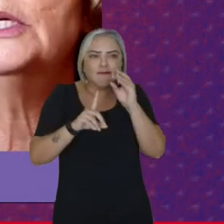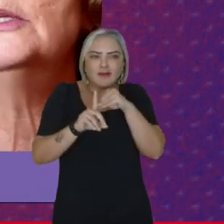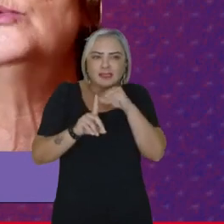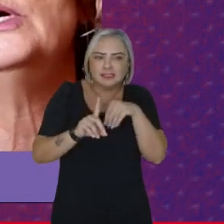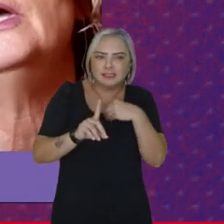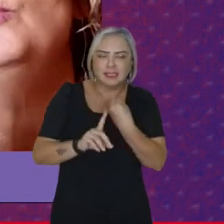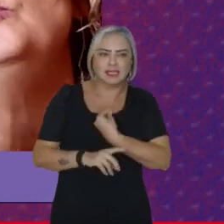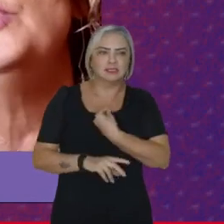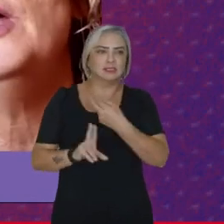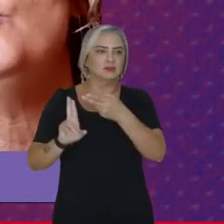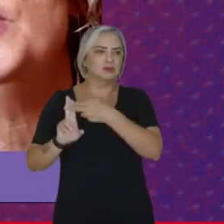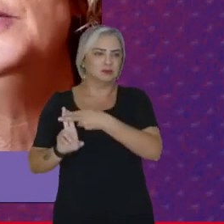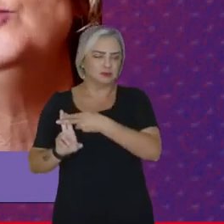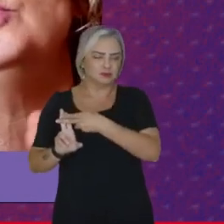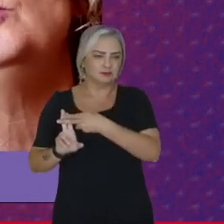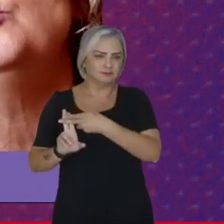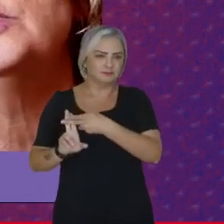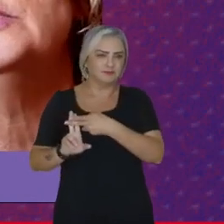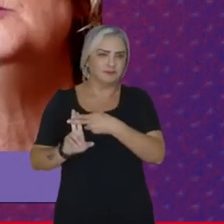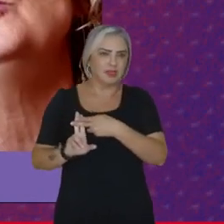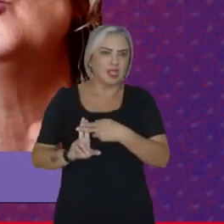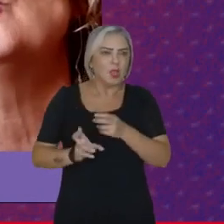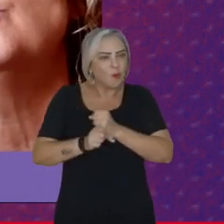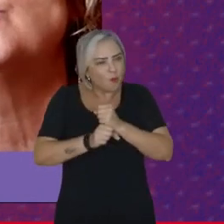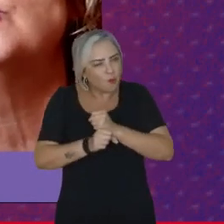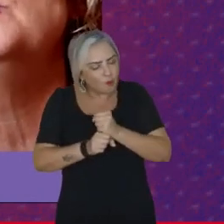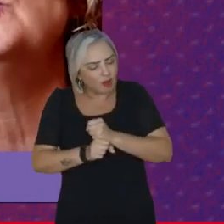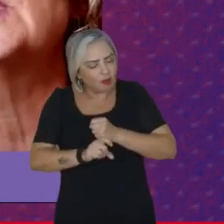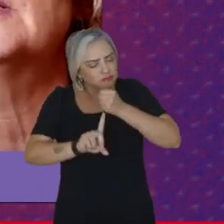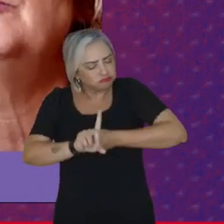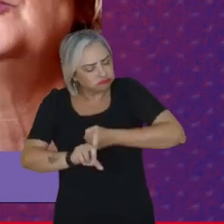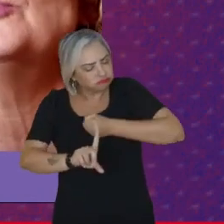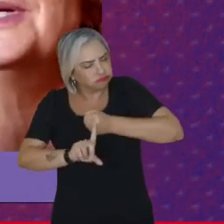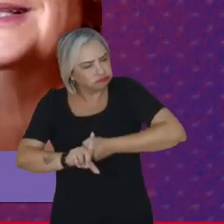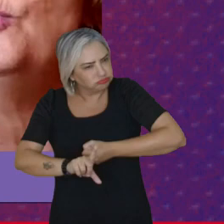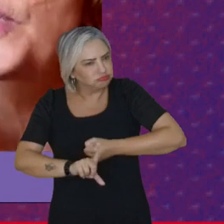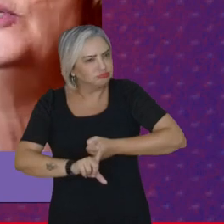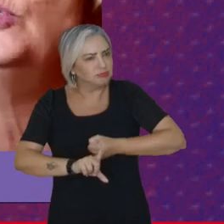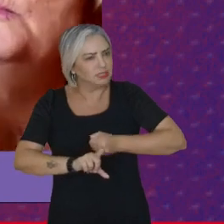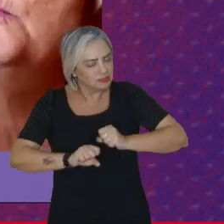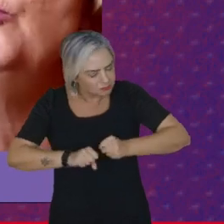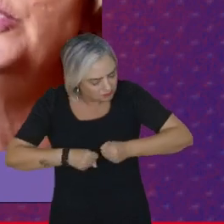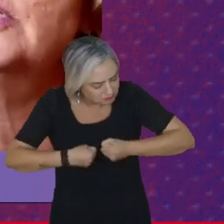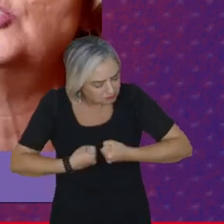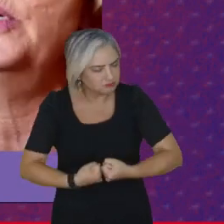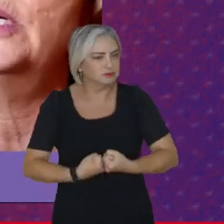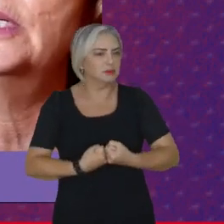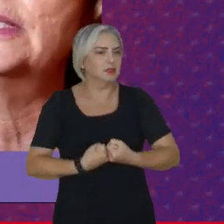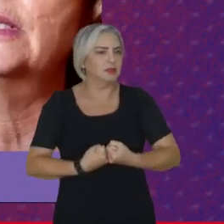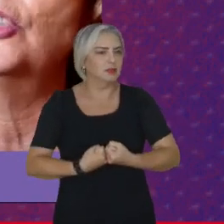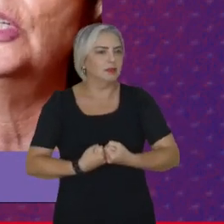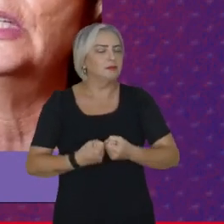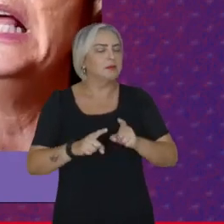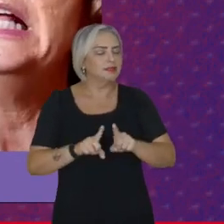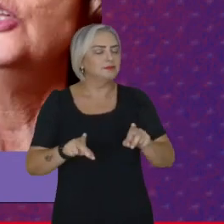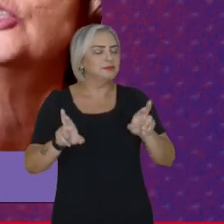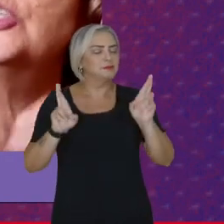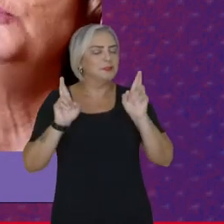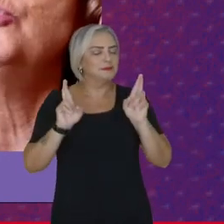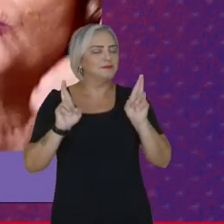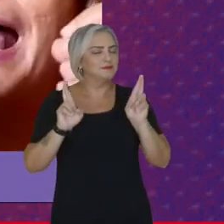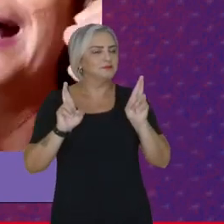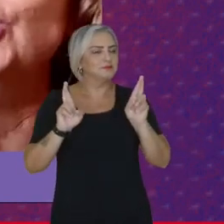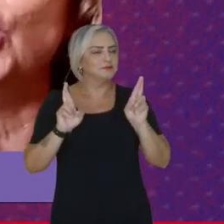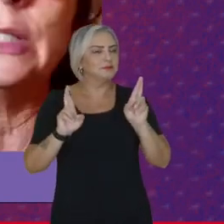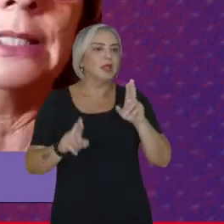temos. Portanto, é um ano de luta, de muito esforço, de muito sacrifício, mas é um ano de muita esperança.